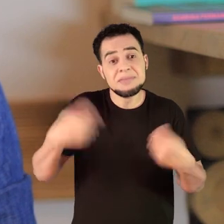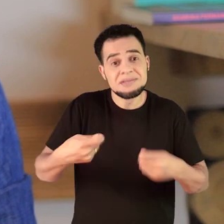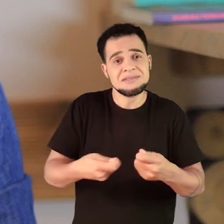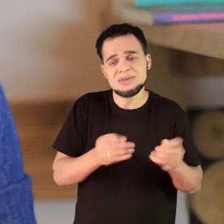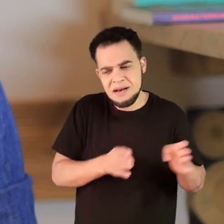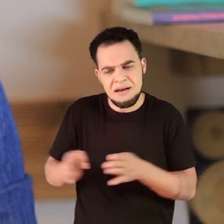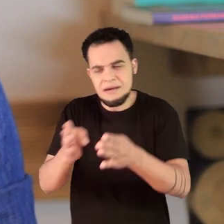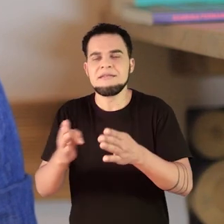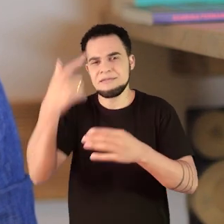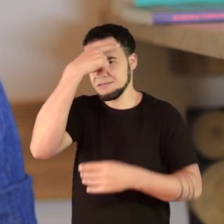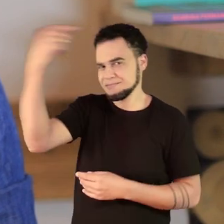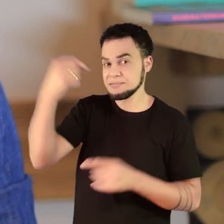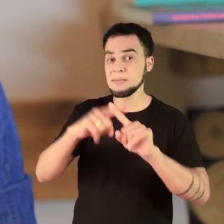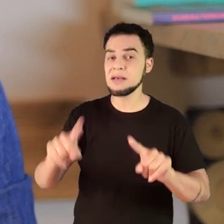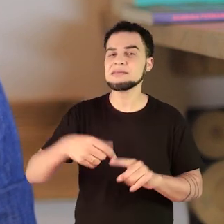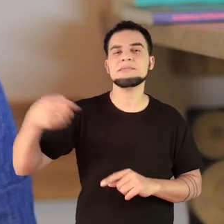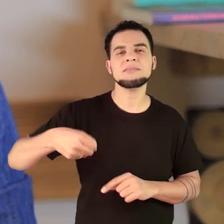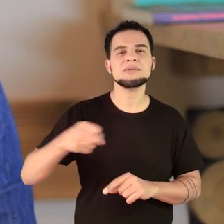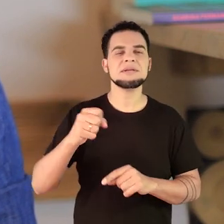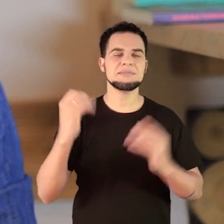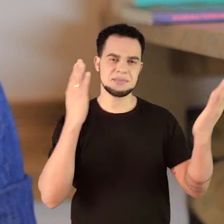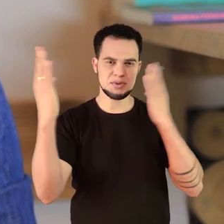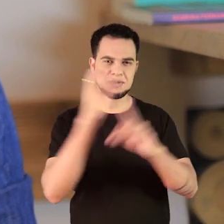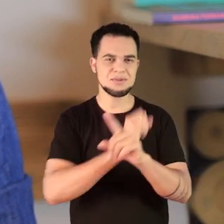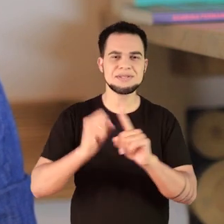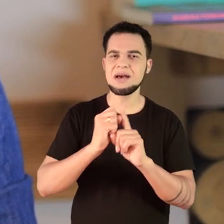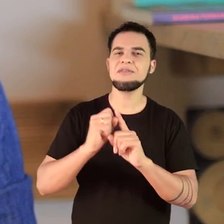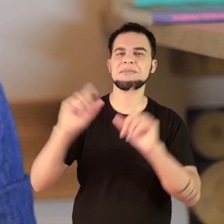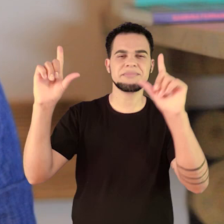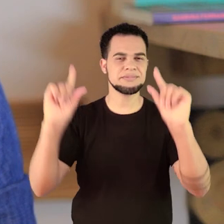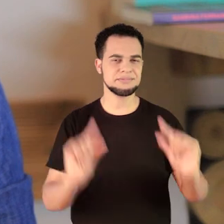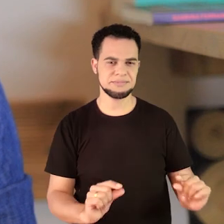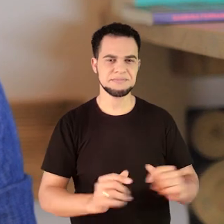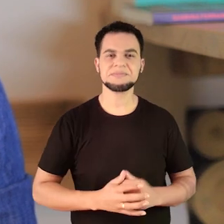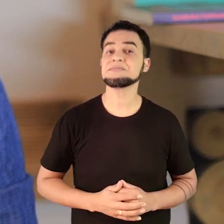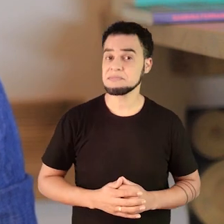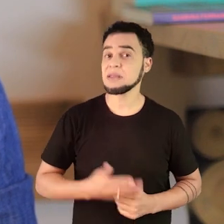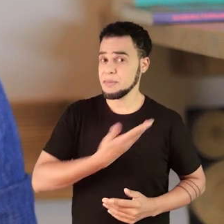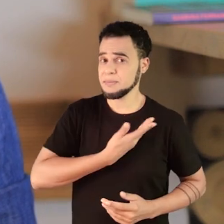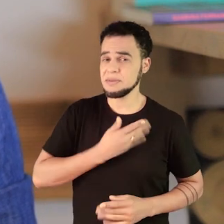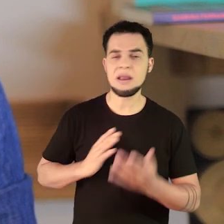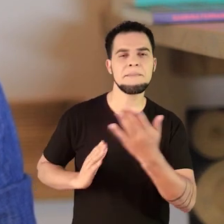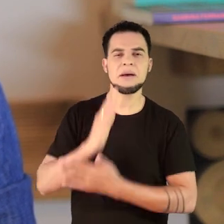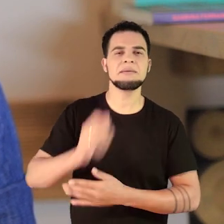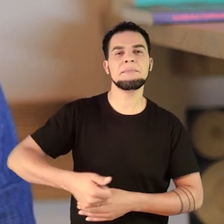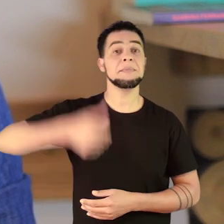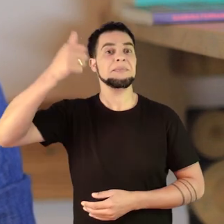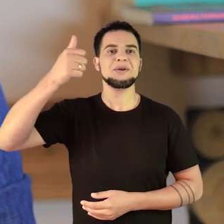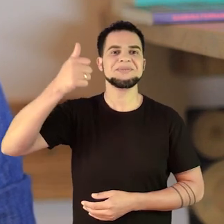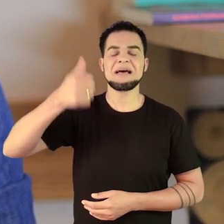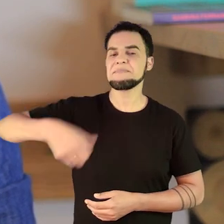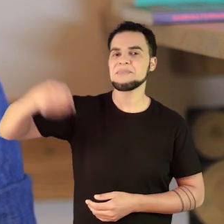área acadêmica, mas as bolsas para psicologia social foram se tornando cada vez mais escassas. Uma amiga passou em primeiro lugar